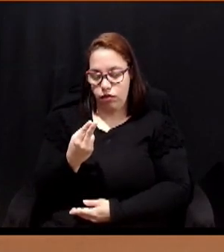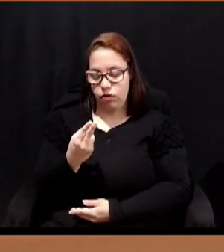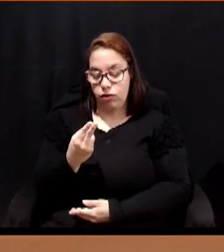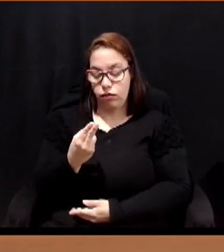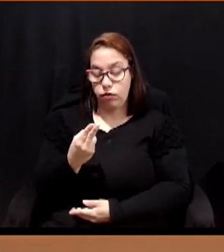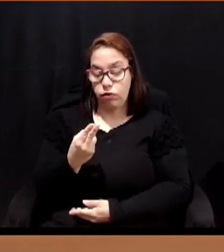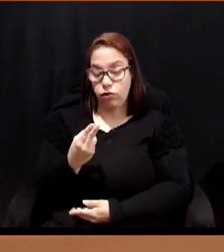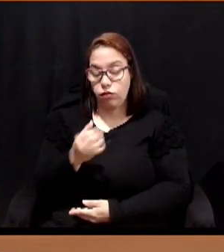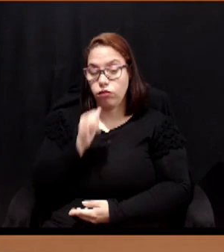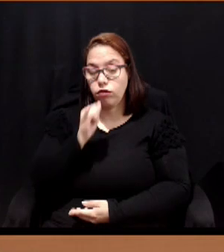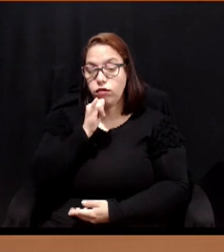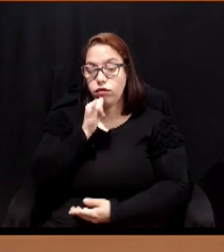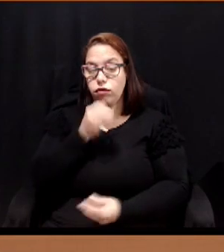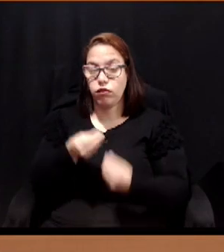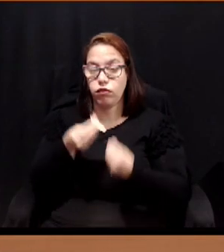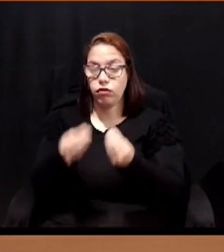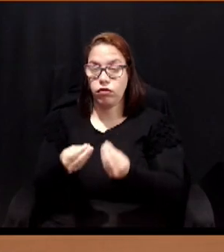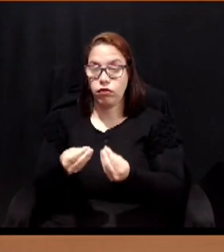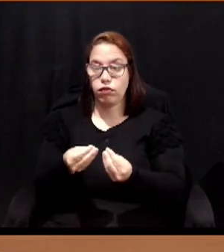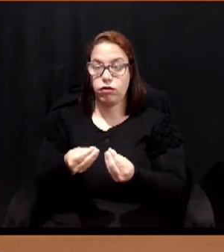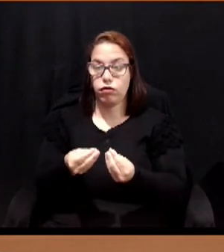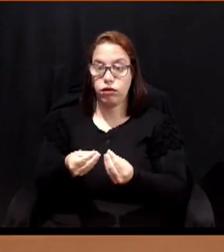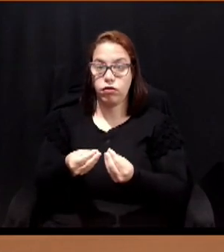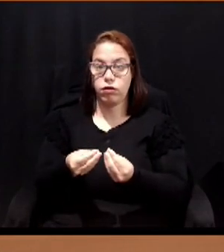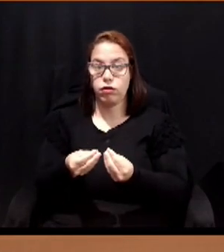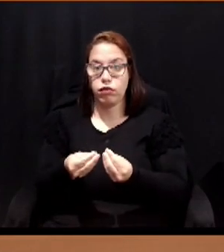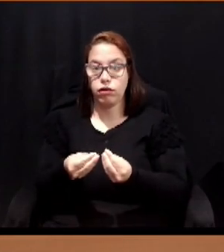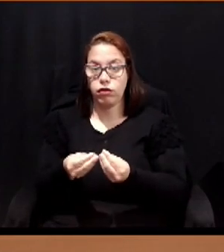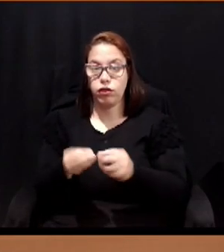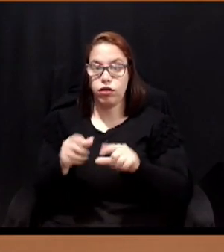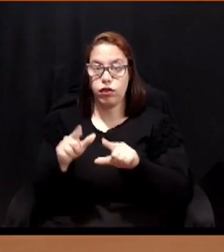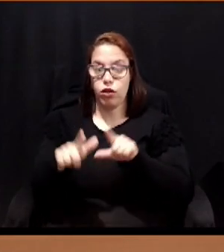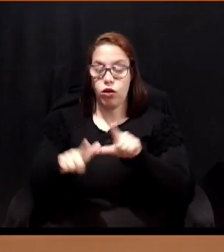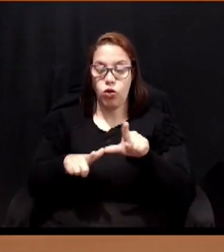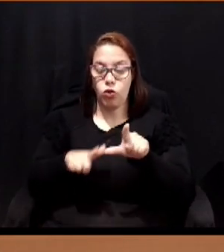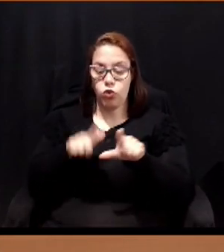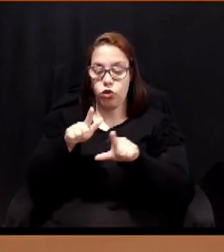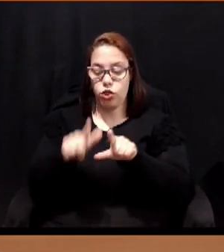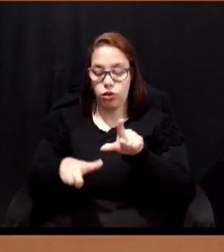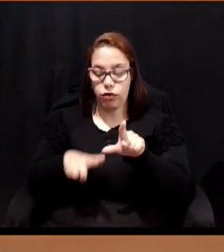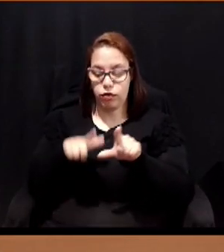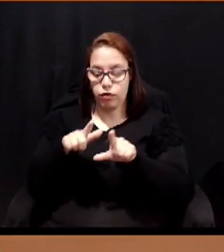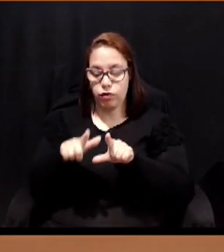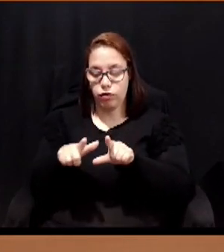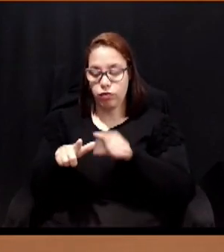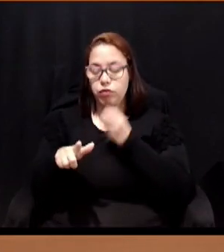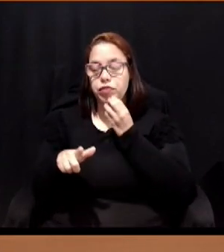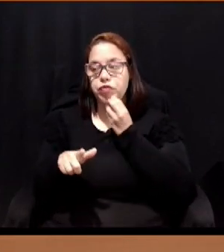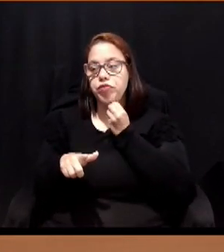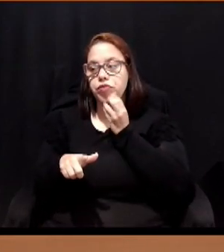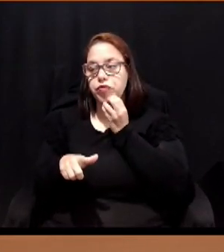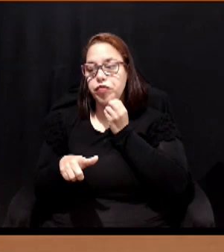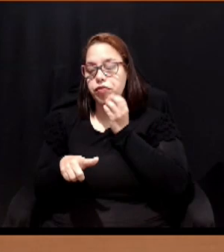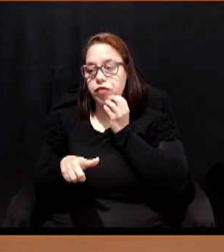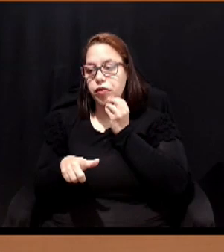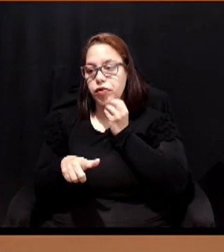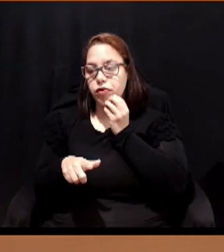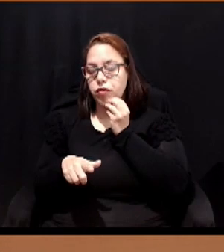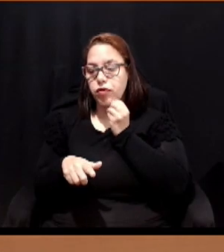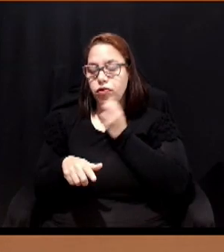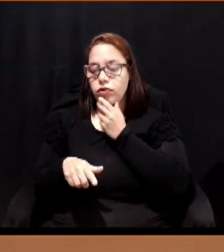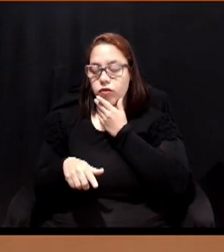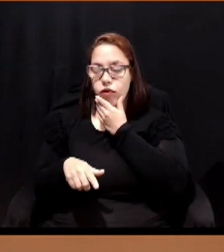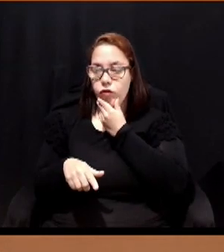que levam à questão da logística da nossa cidade. Essa questão de entrada